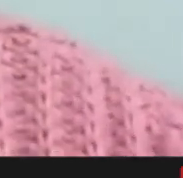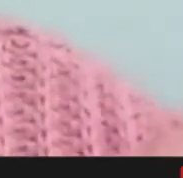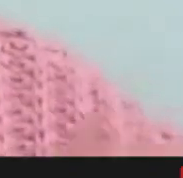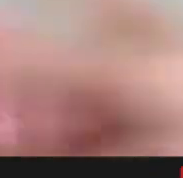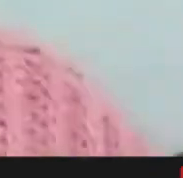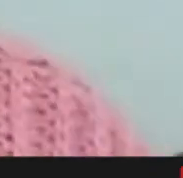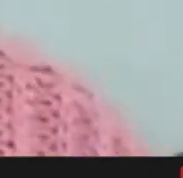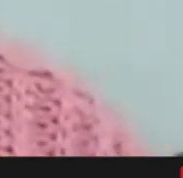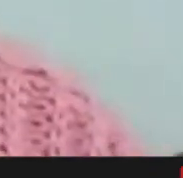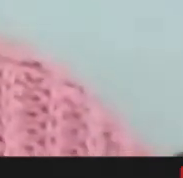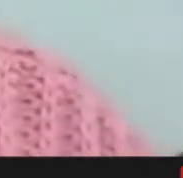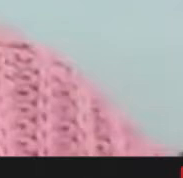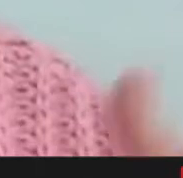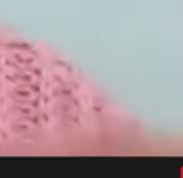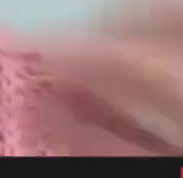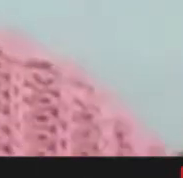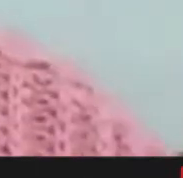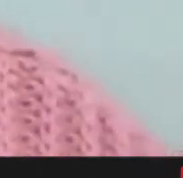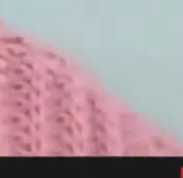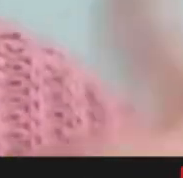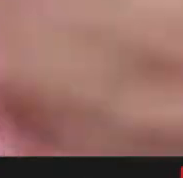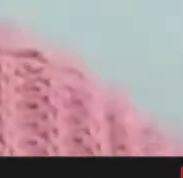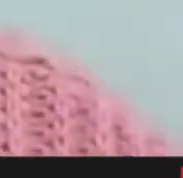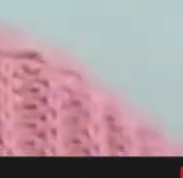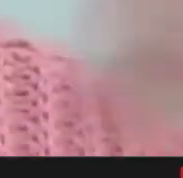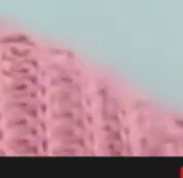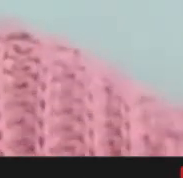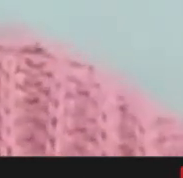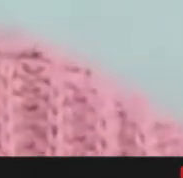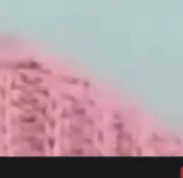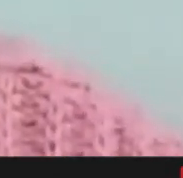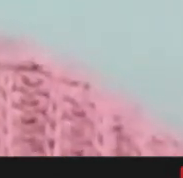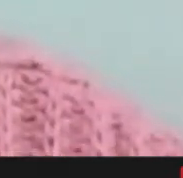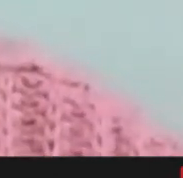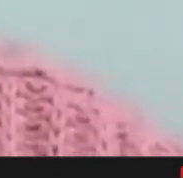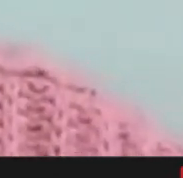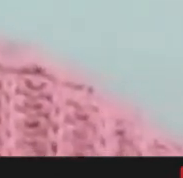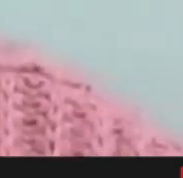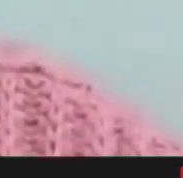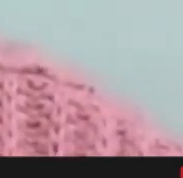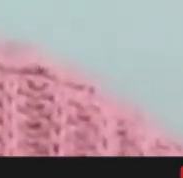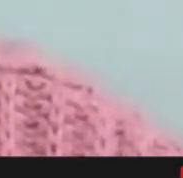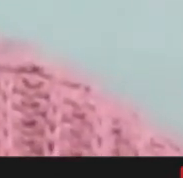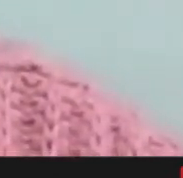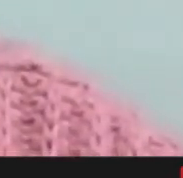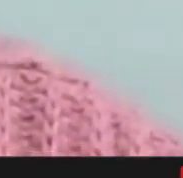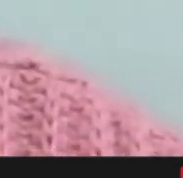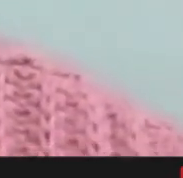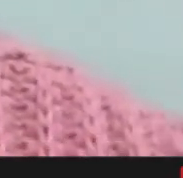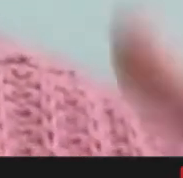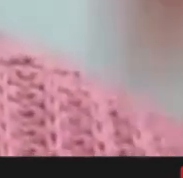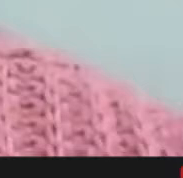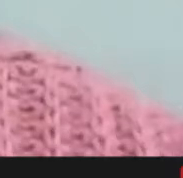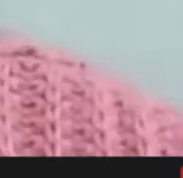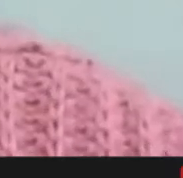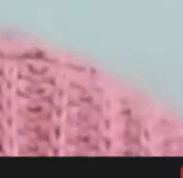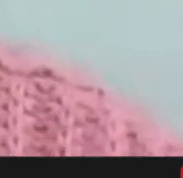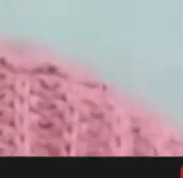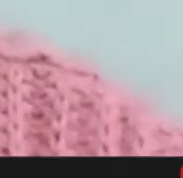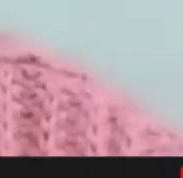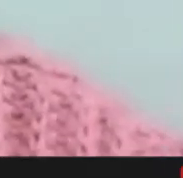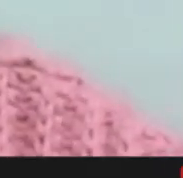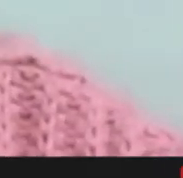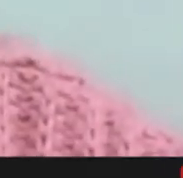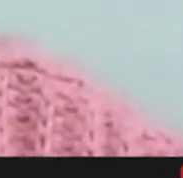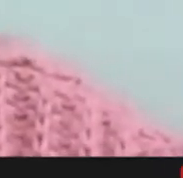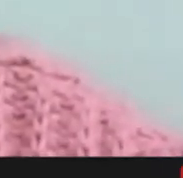no acatamento e na repetição, né, desses novos comportamentos, que a gente expressa aquilo que a